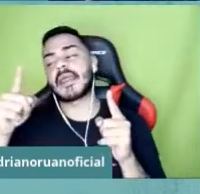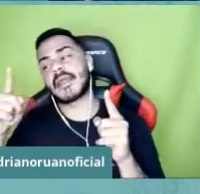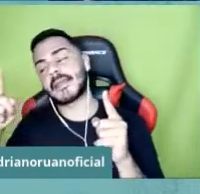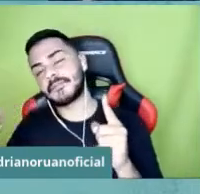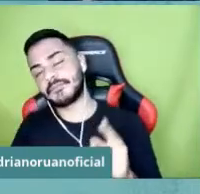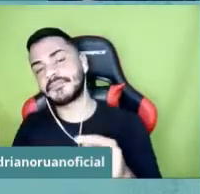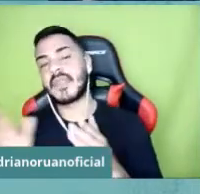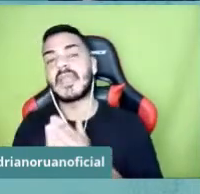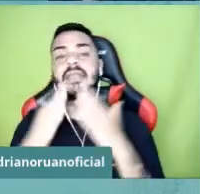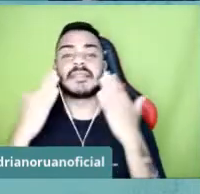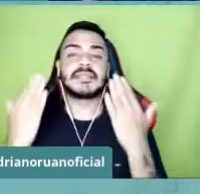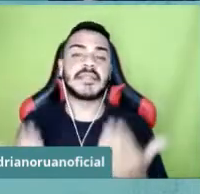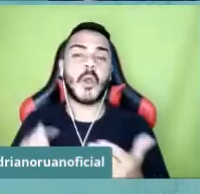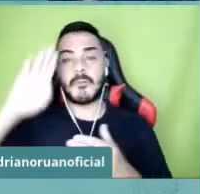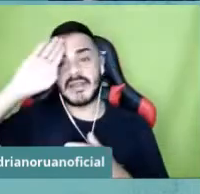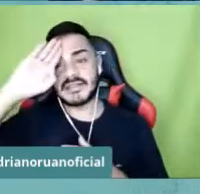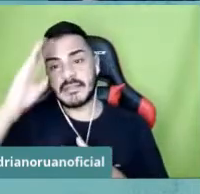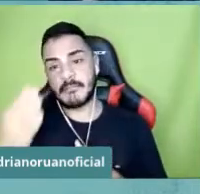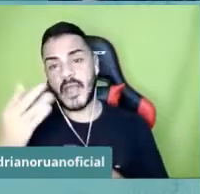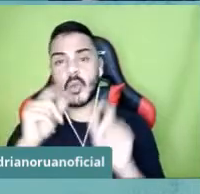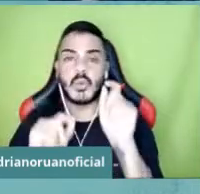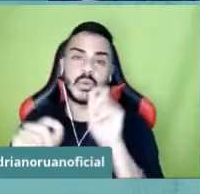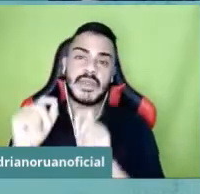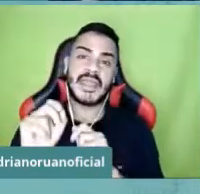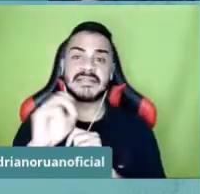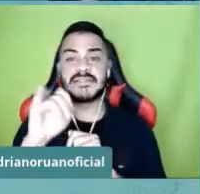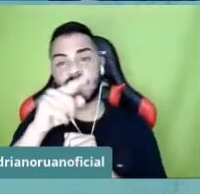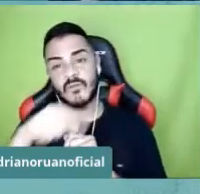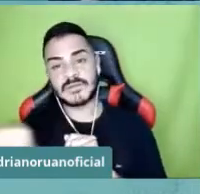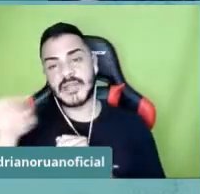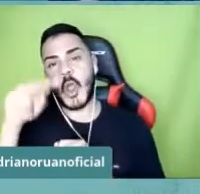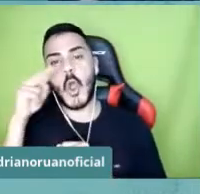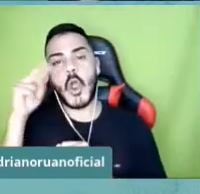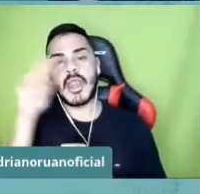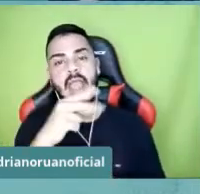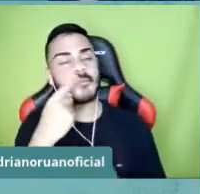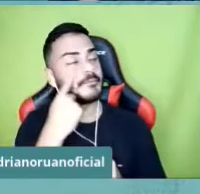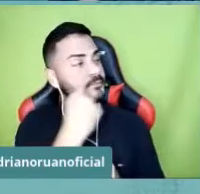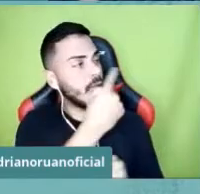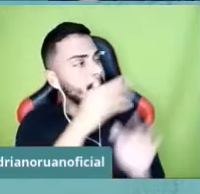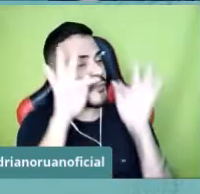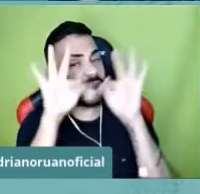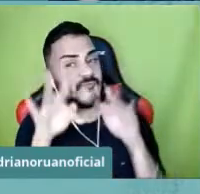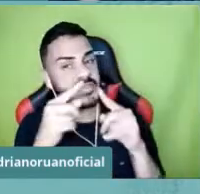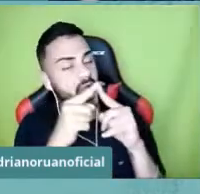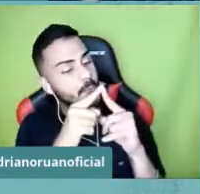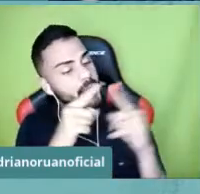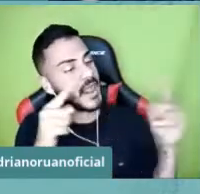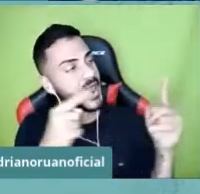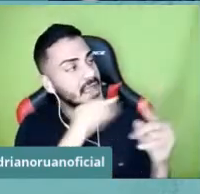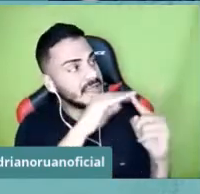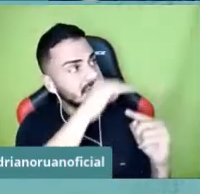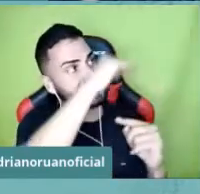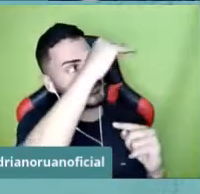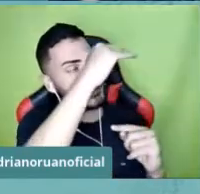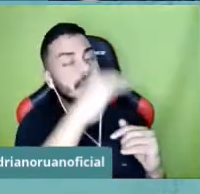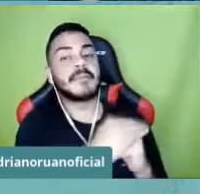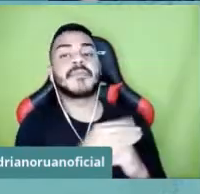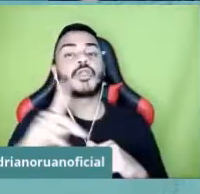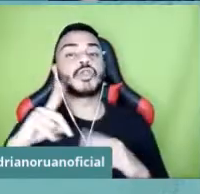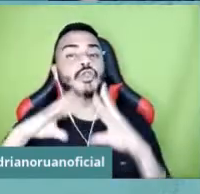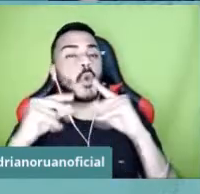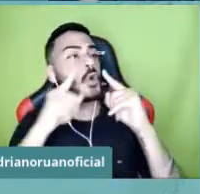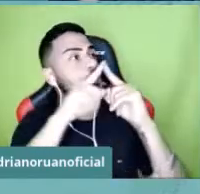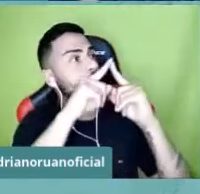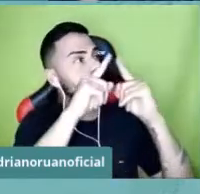consequentemente. Principalmente, se vocês olharem aqui mais para o final da parte superior, todo esse processo